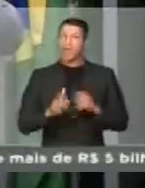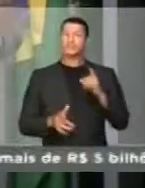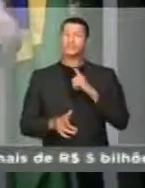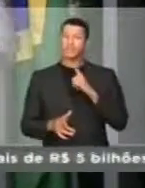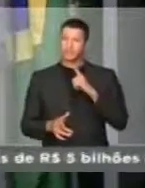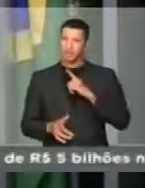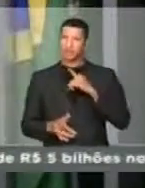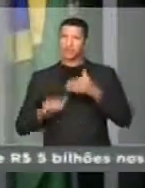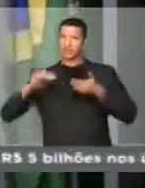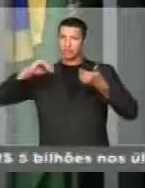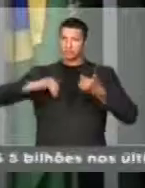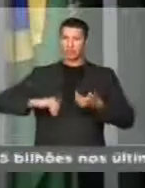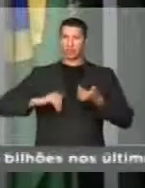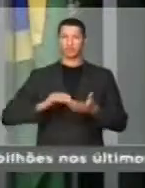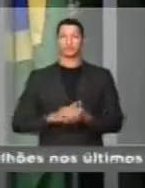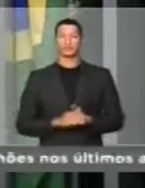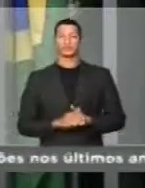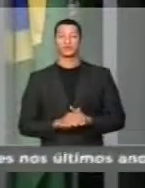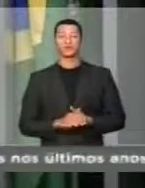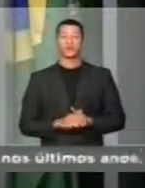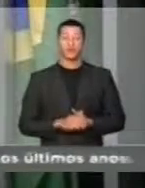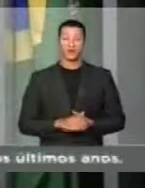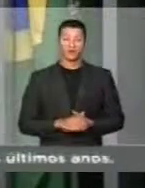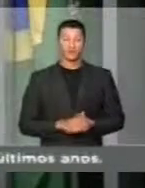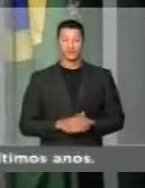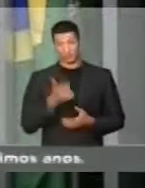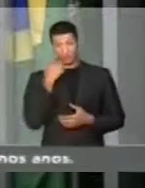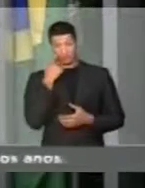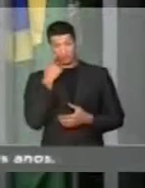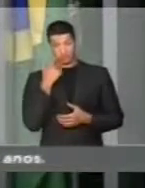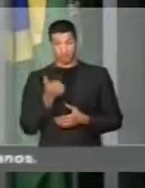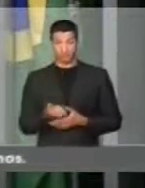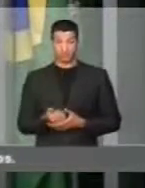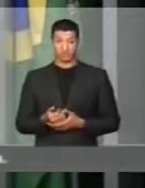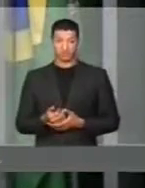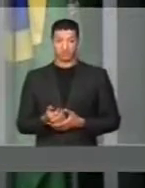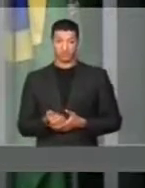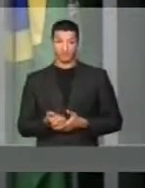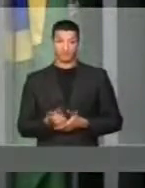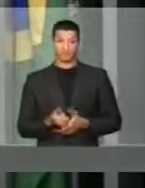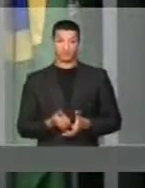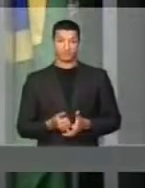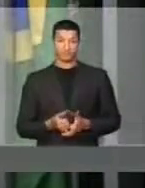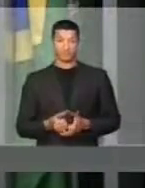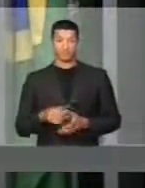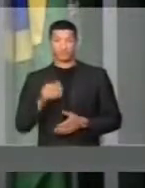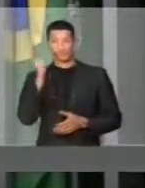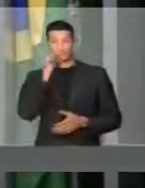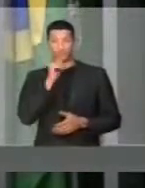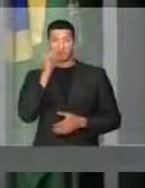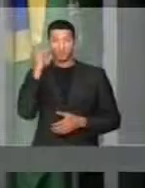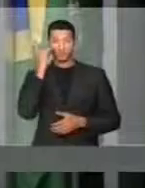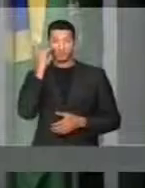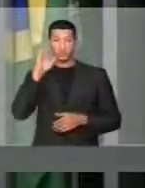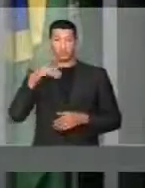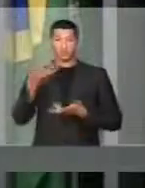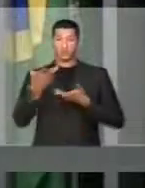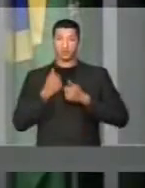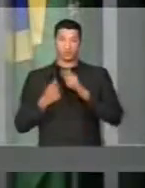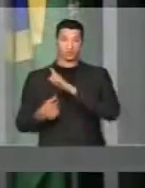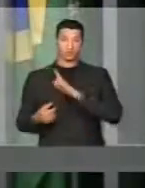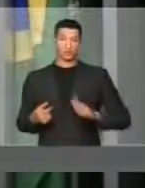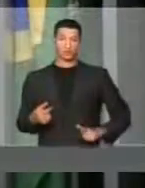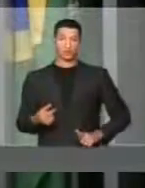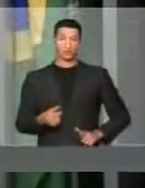teve no Congresso Nacional. Veja bem, senhor presidente, Dilma Rousseff, quando assumiu o